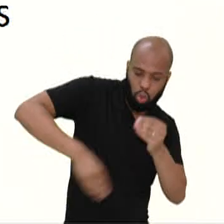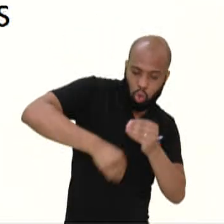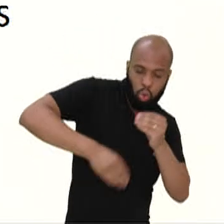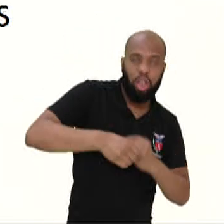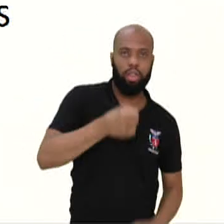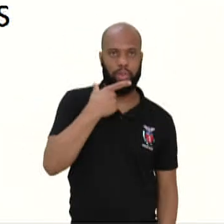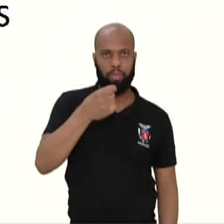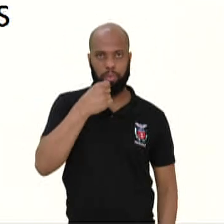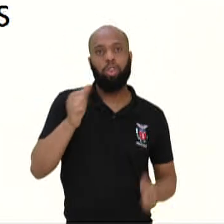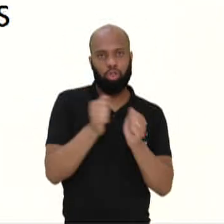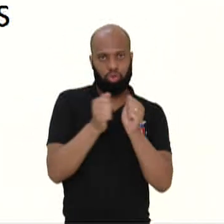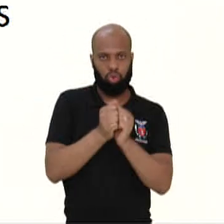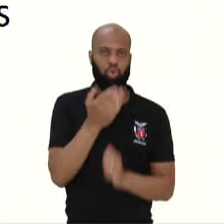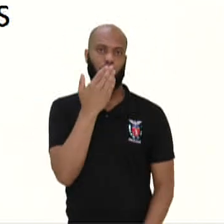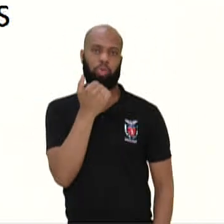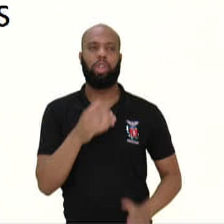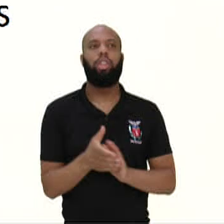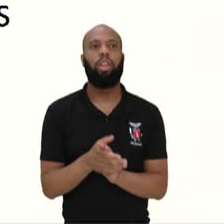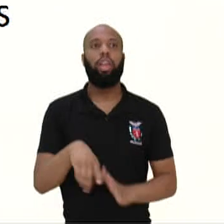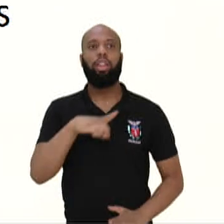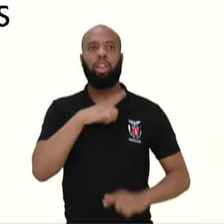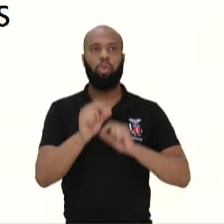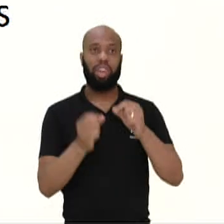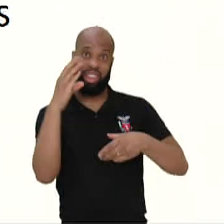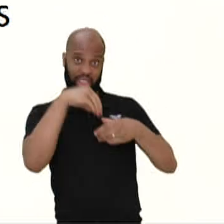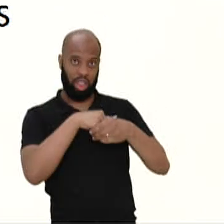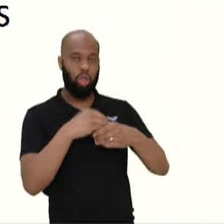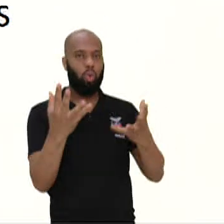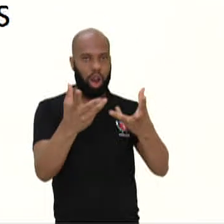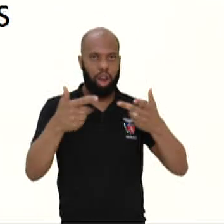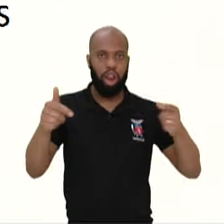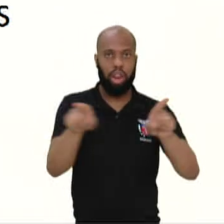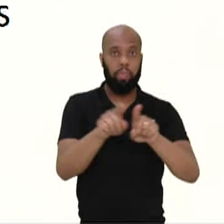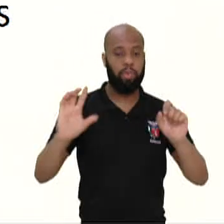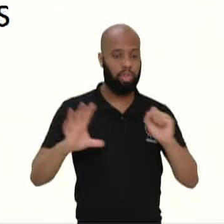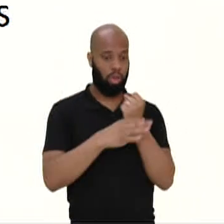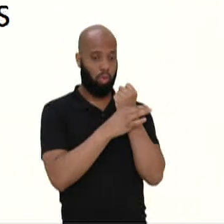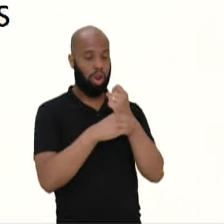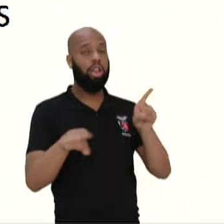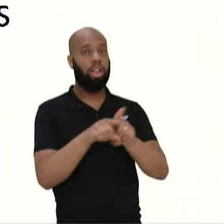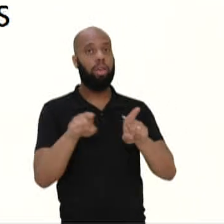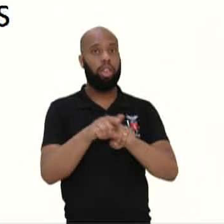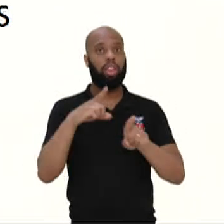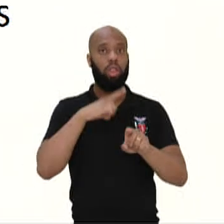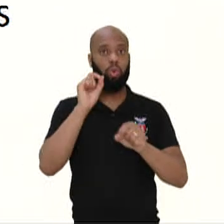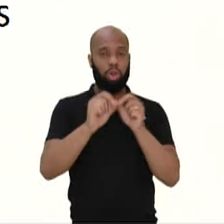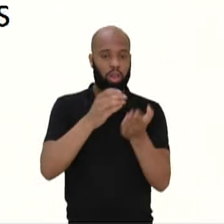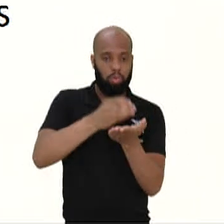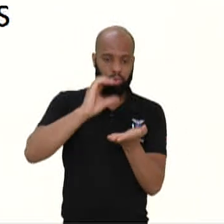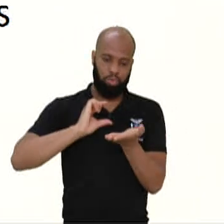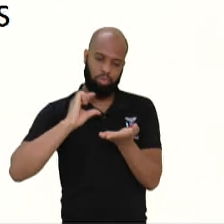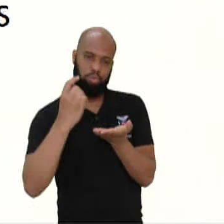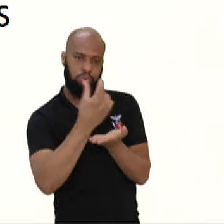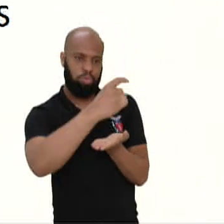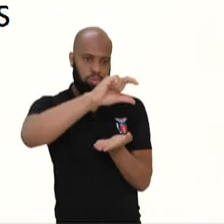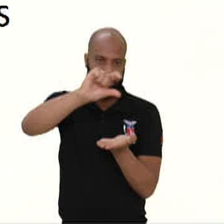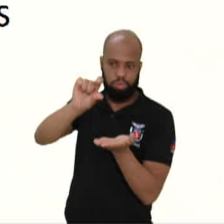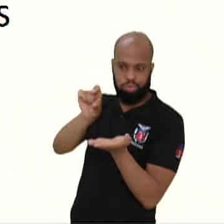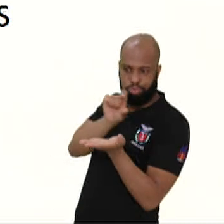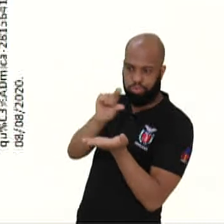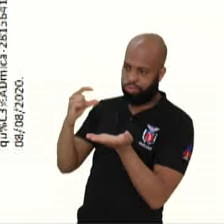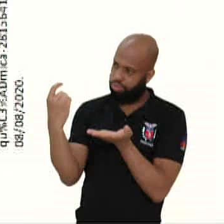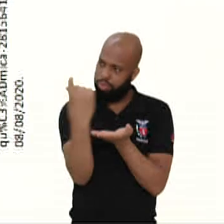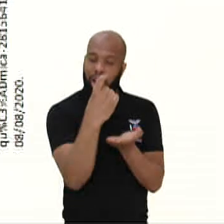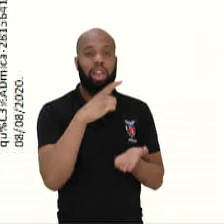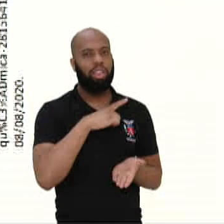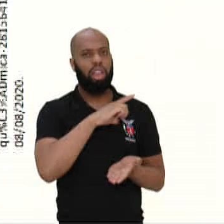alimentares. Requisitos para a composição, qualidade, segurança e rotulagem dos suplementos